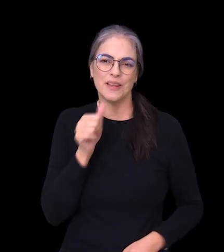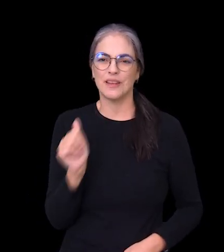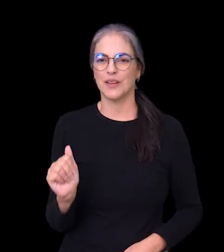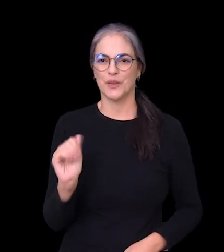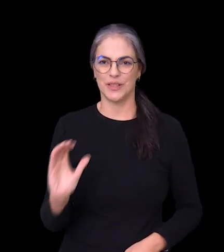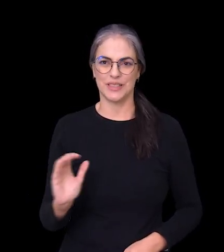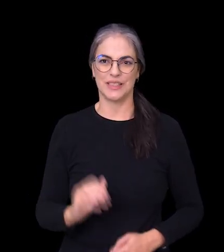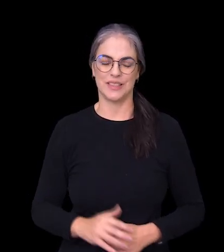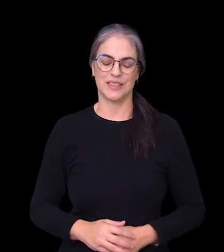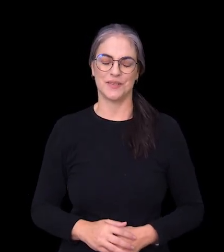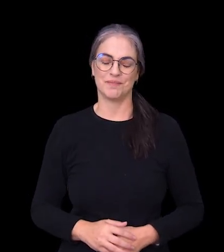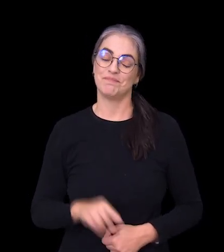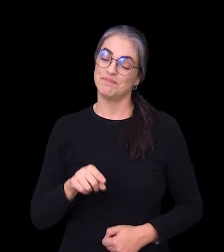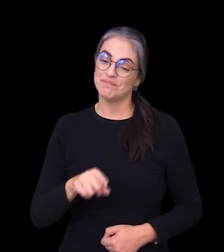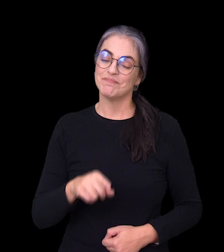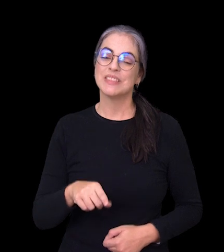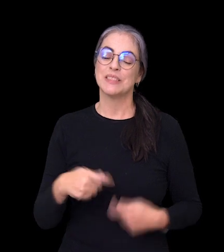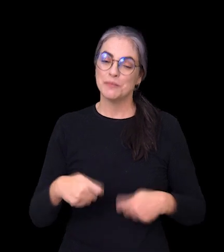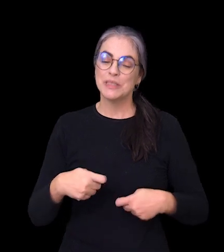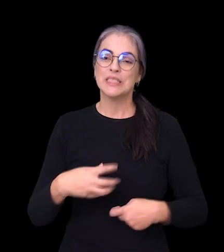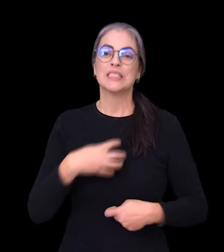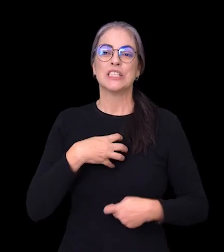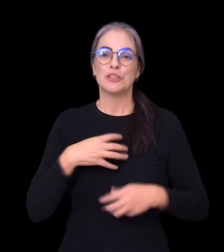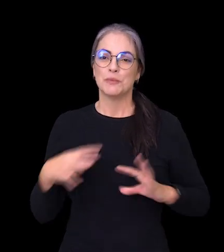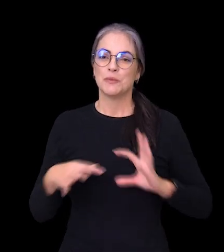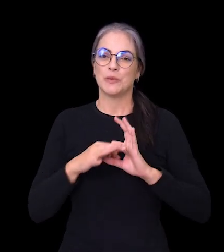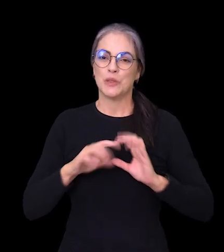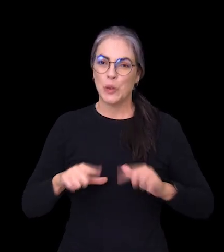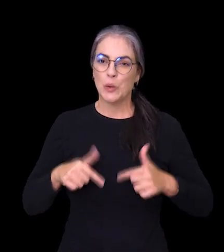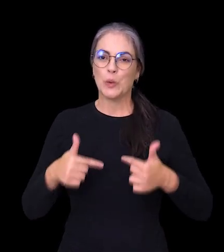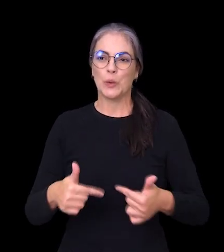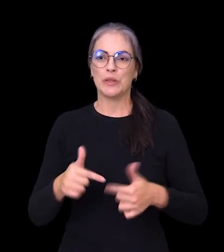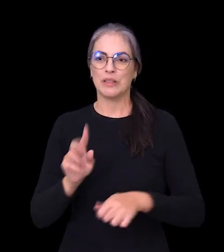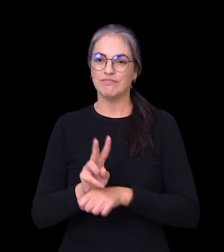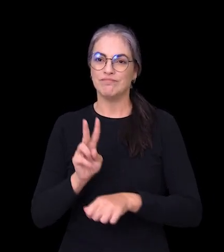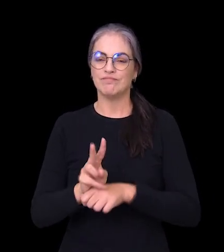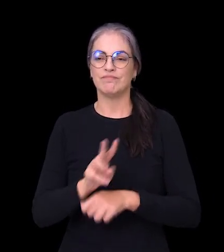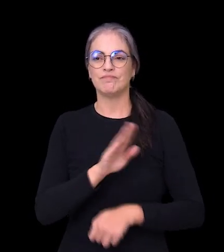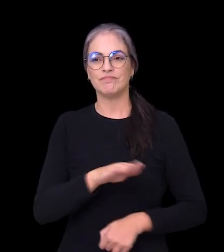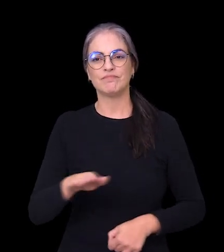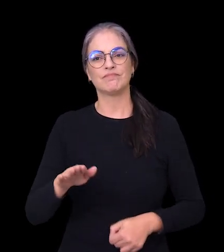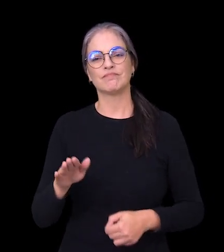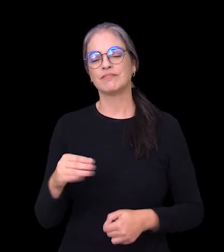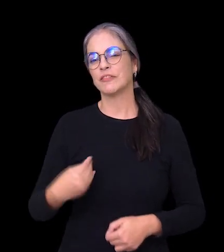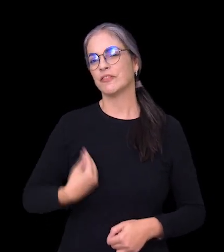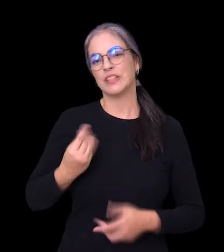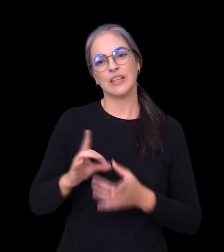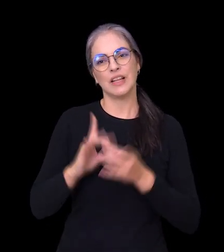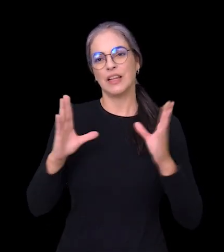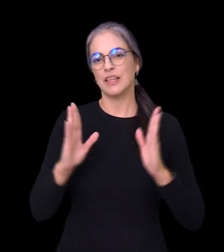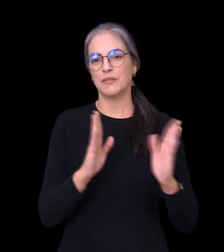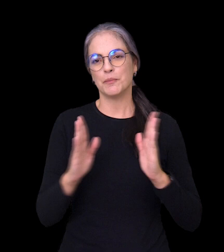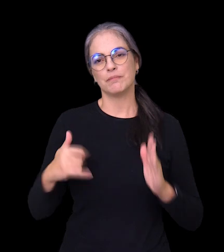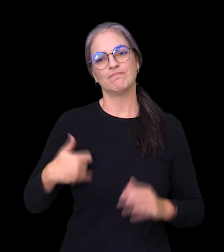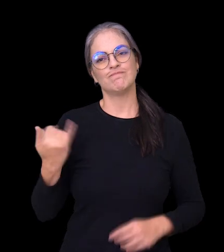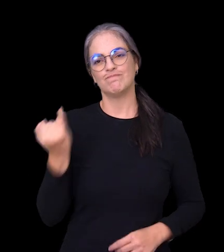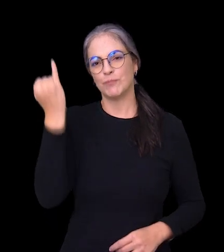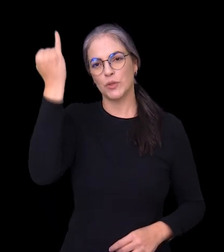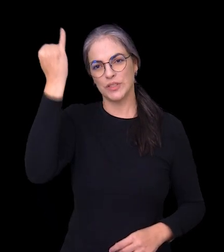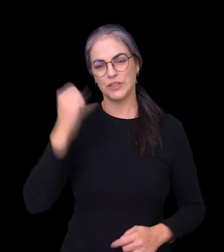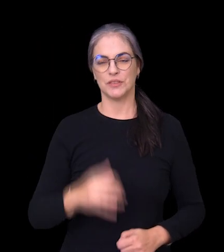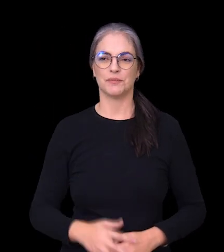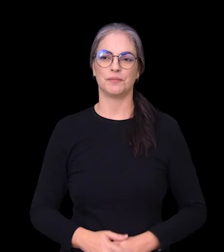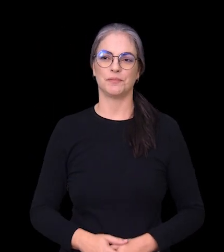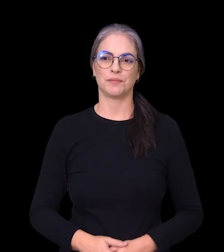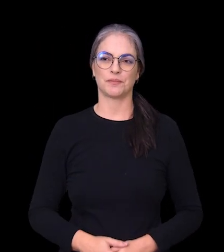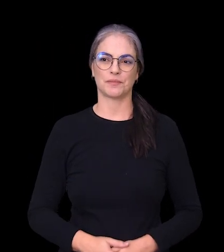adolescentes. É isso que é esse espírito que a gente precisa para que elas possam viver com liberdade e autonomia as suas experiências desse momento da vida tão importante.